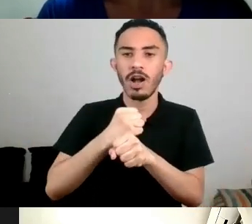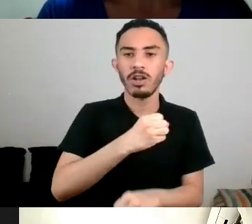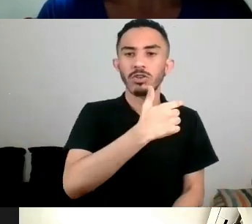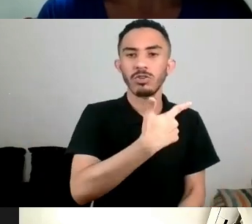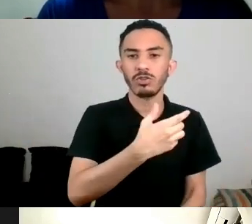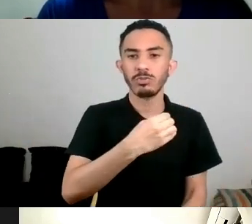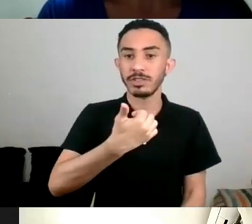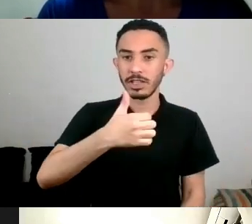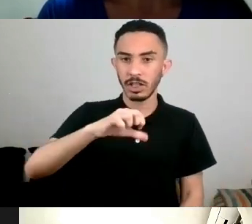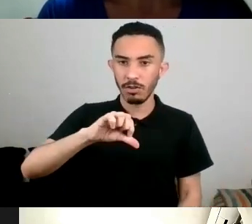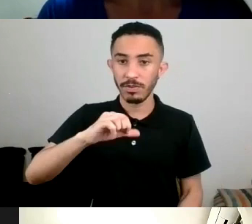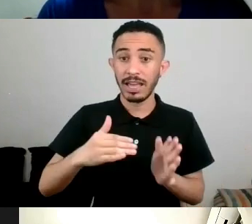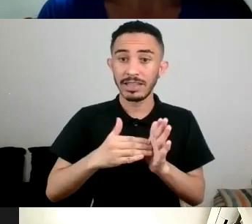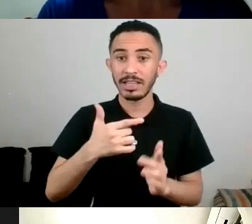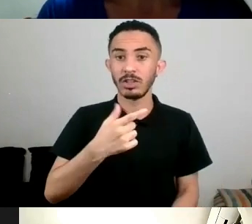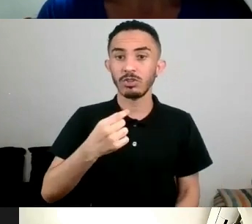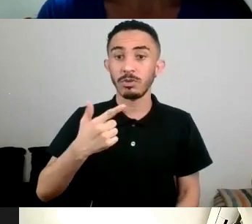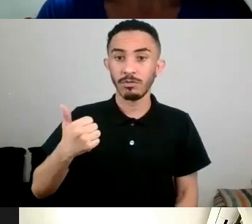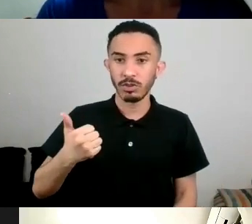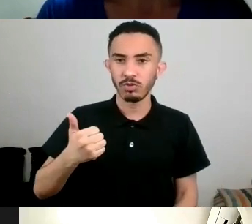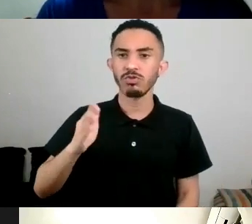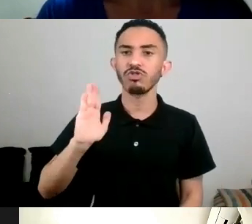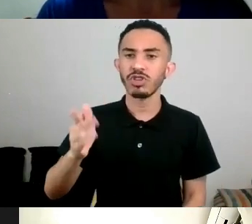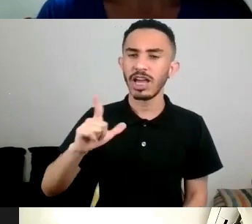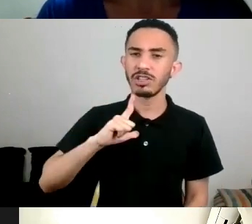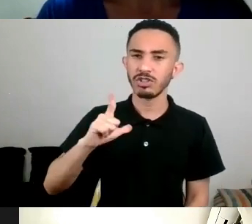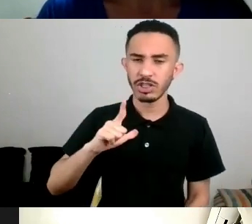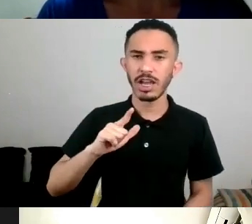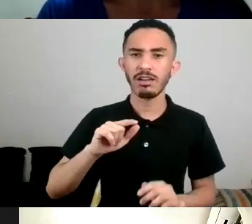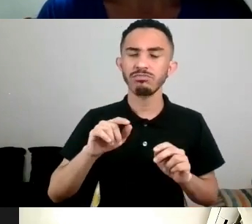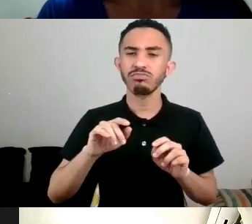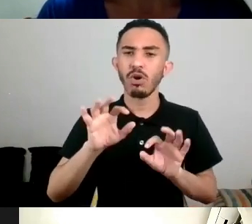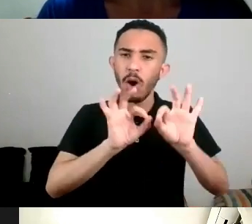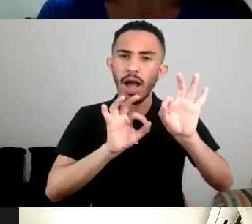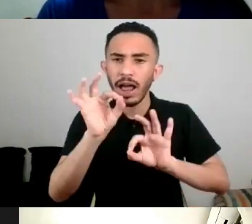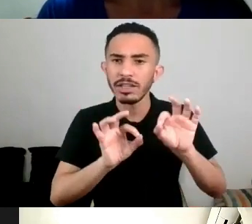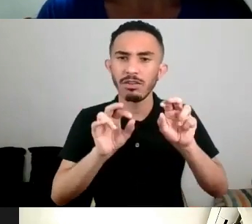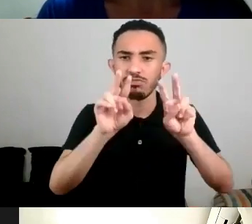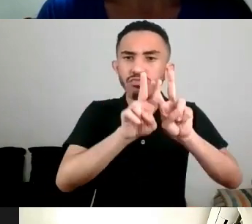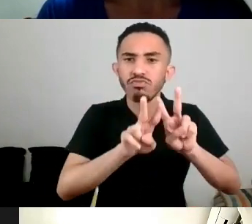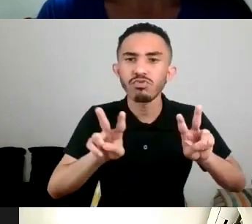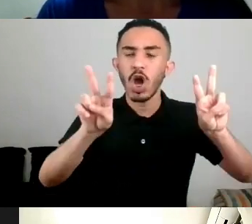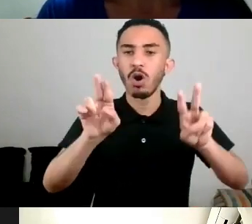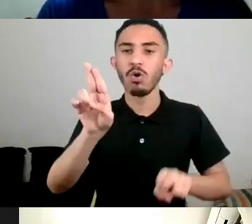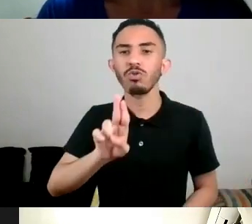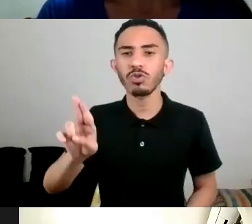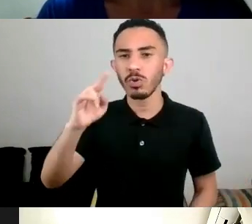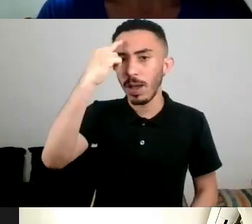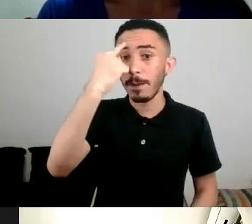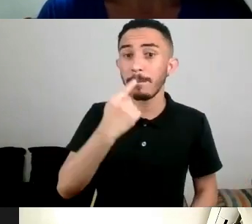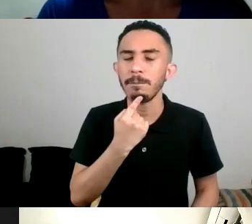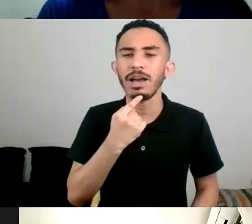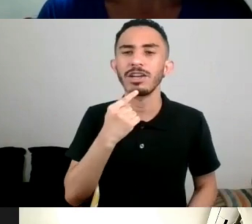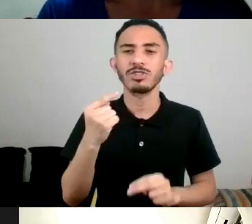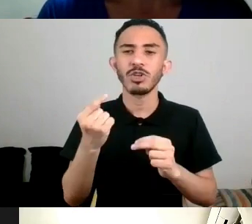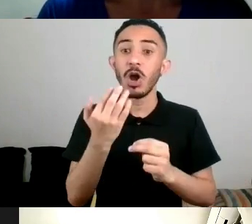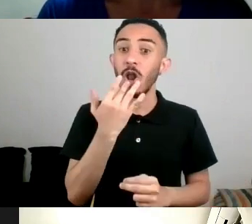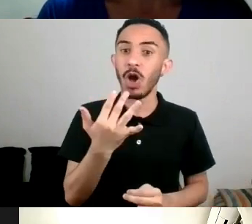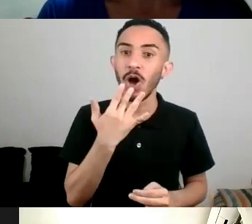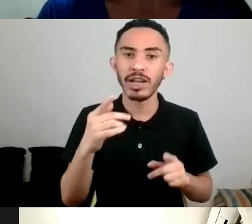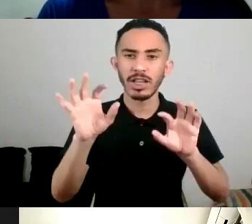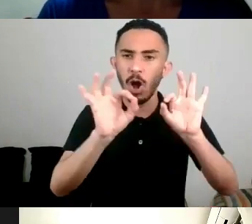2019 e 2021, e já contava com um projeto gráfico que utilizou ilustrações coloridas, bem